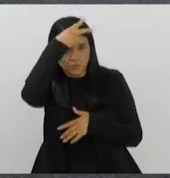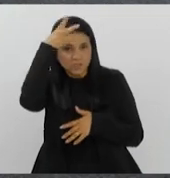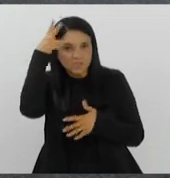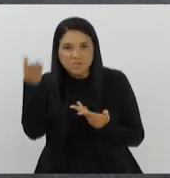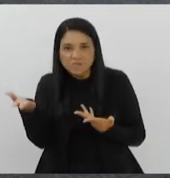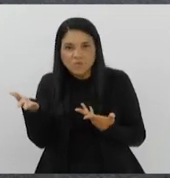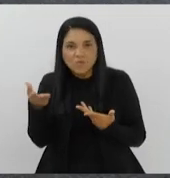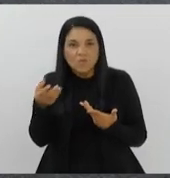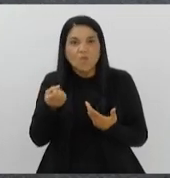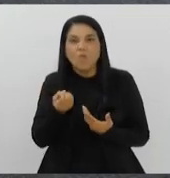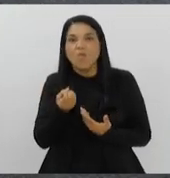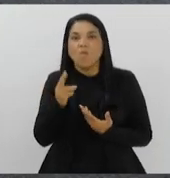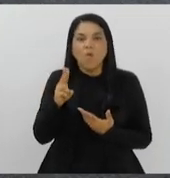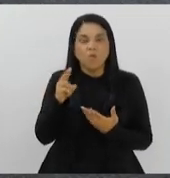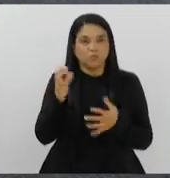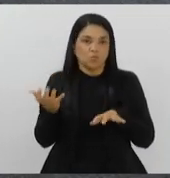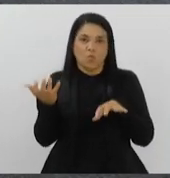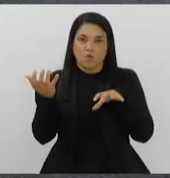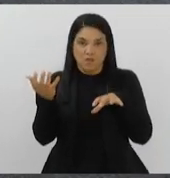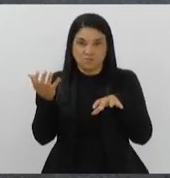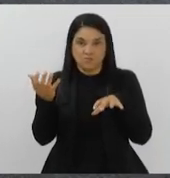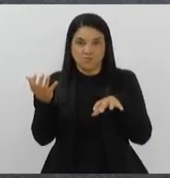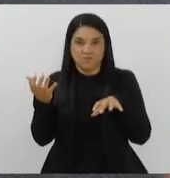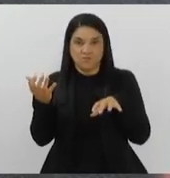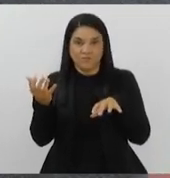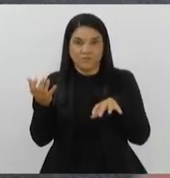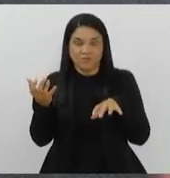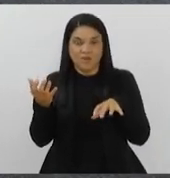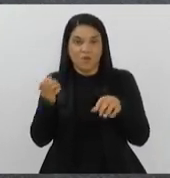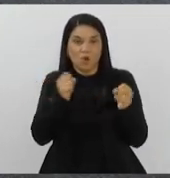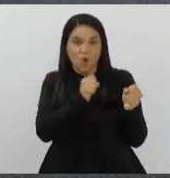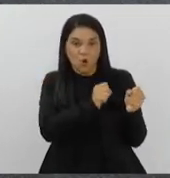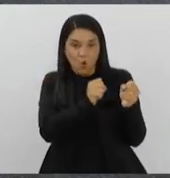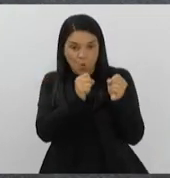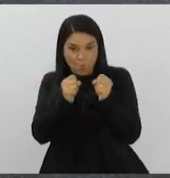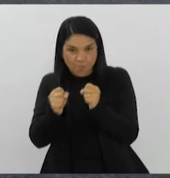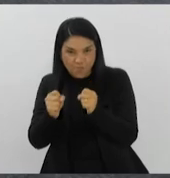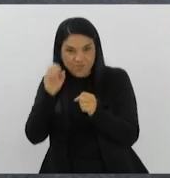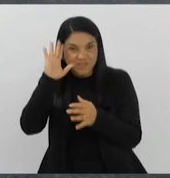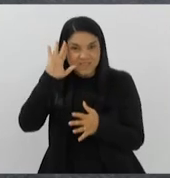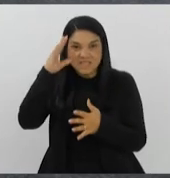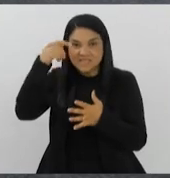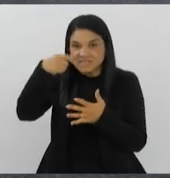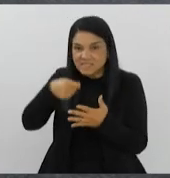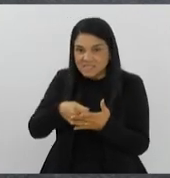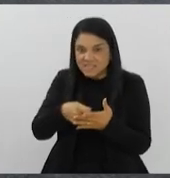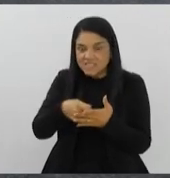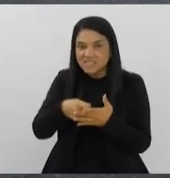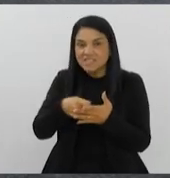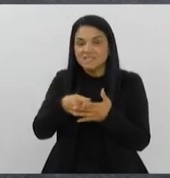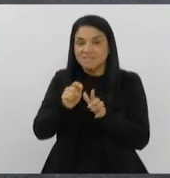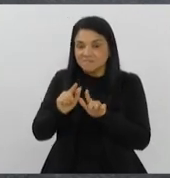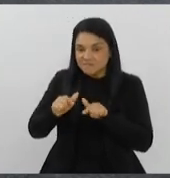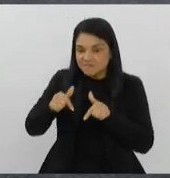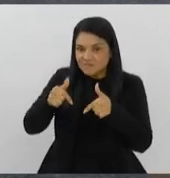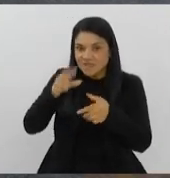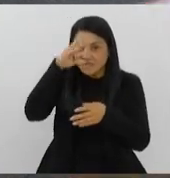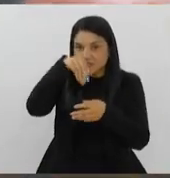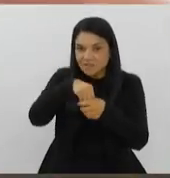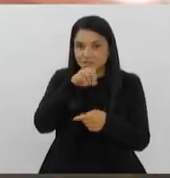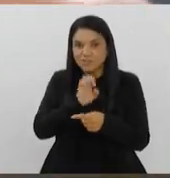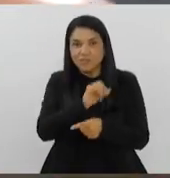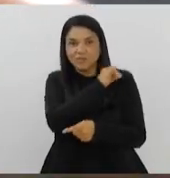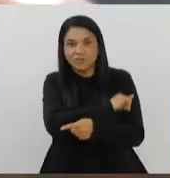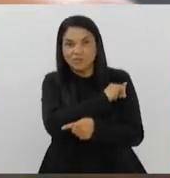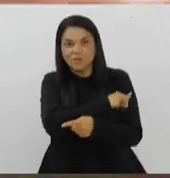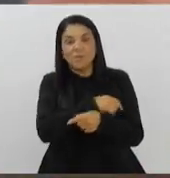municipalidade ou do Congresso Nacional. Agora, o poder de decidir e legislar no estado do Rio de Janeiro